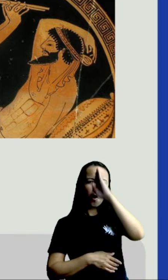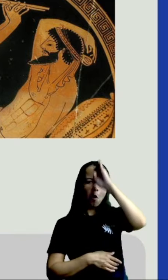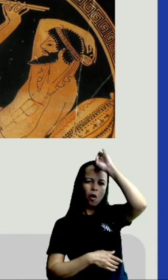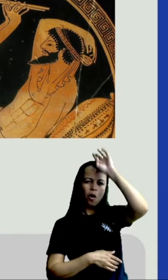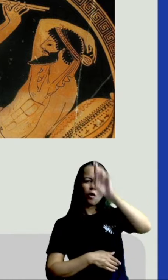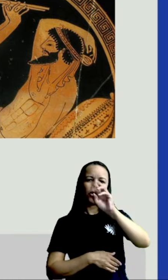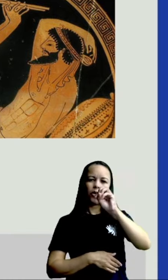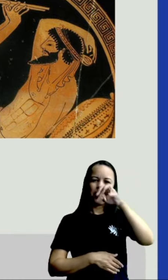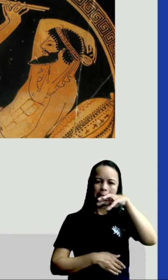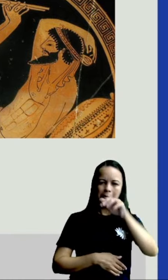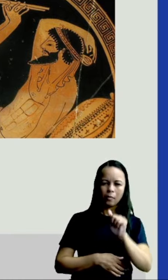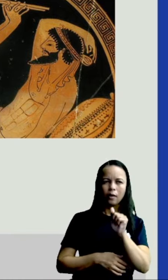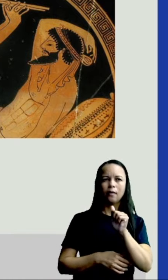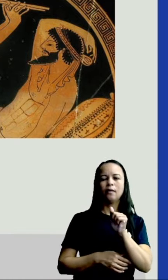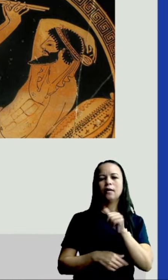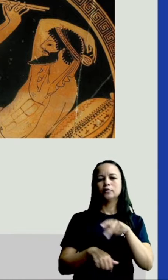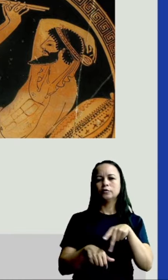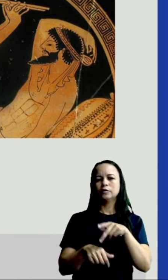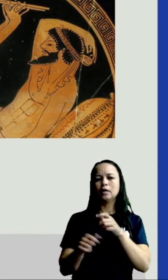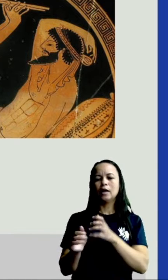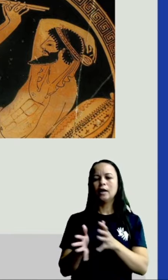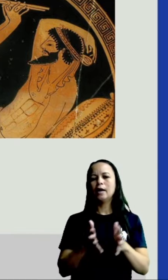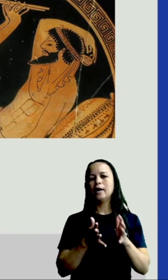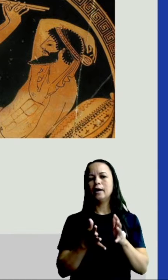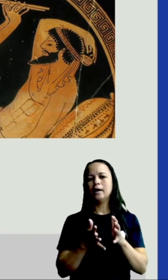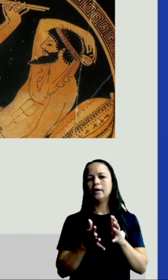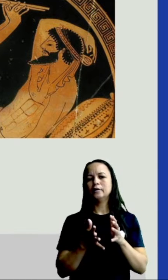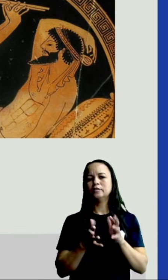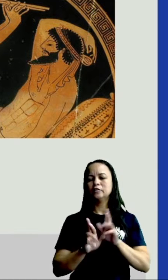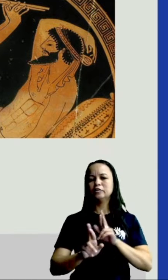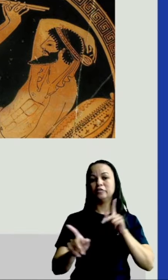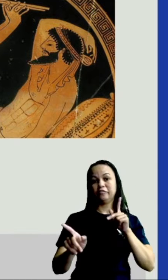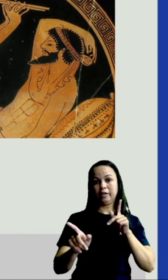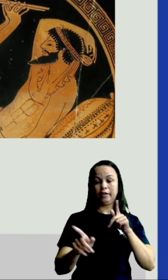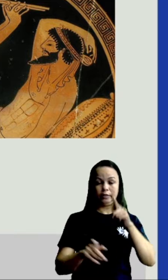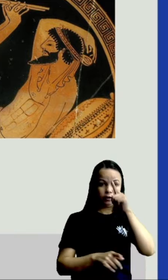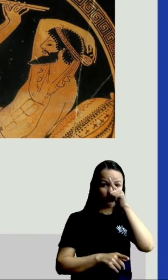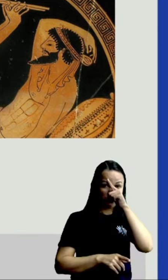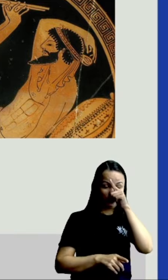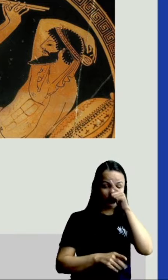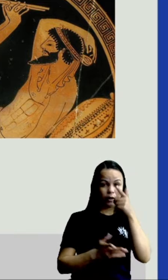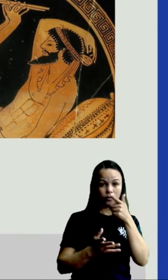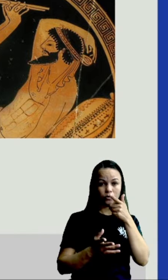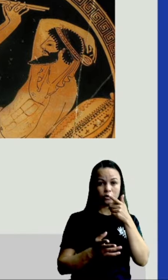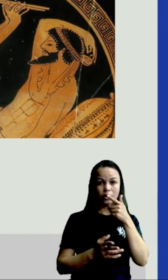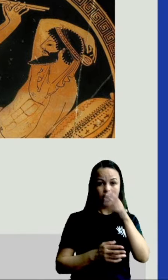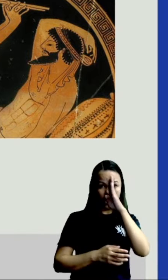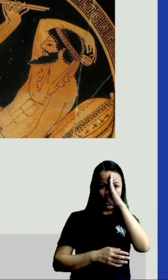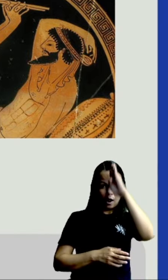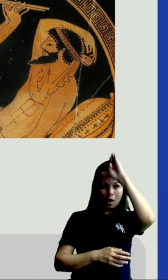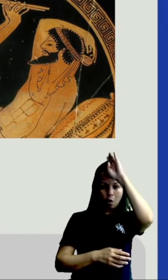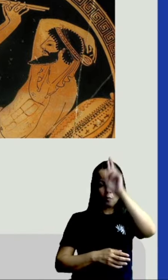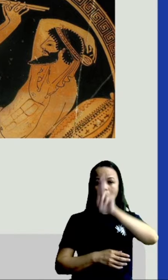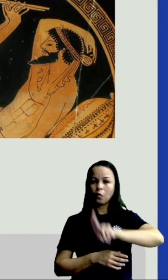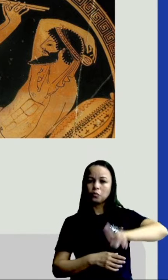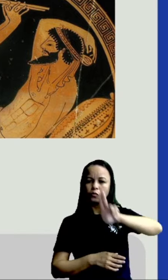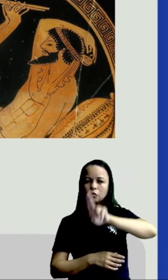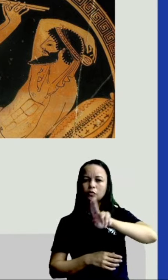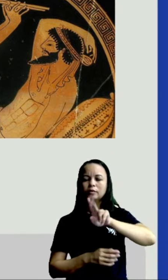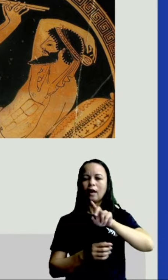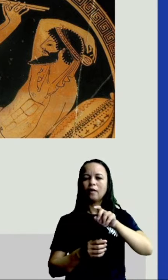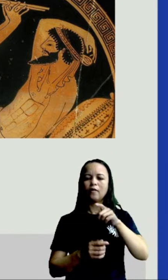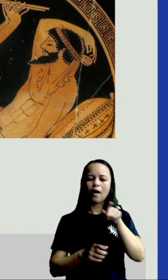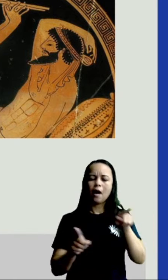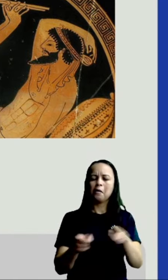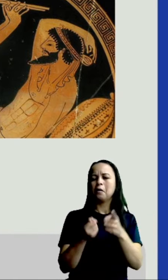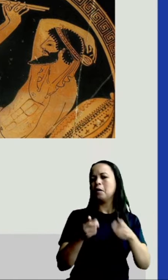Roma né é Diferentemente do do grego os gregos a Roma eles usavam essa